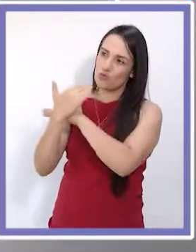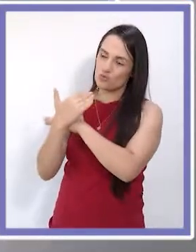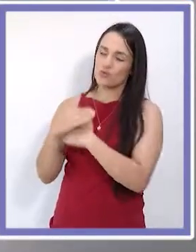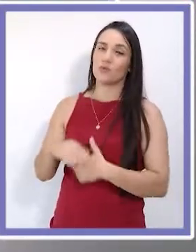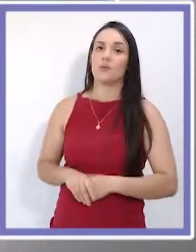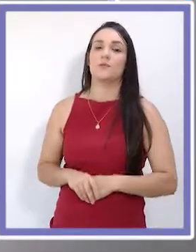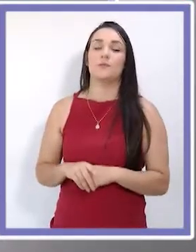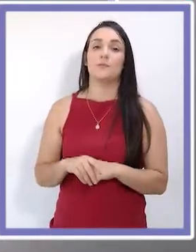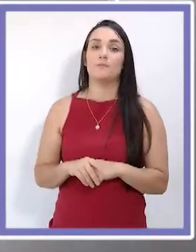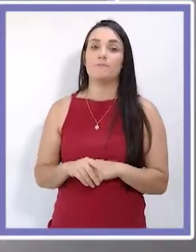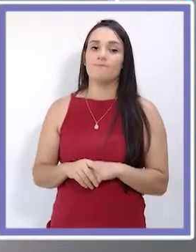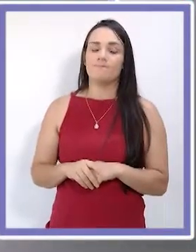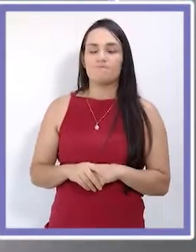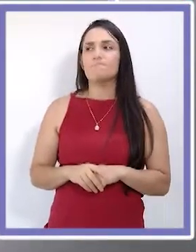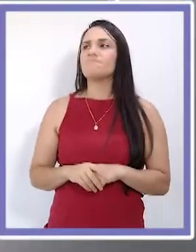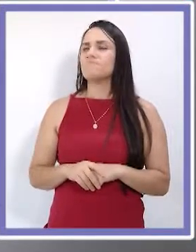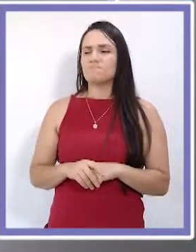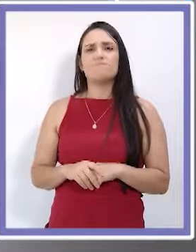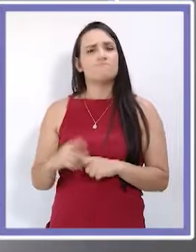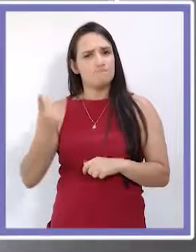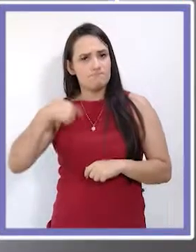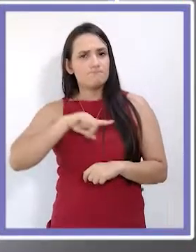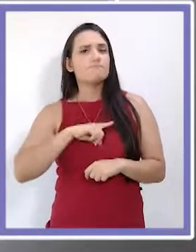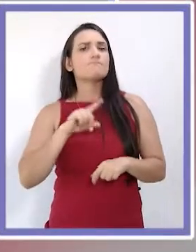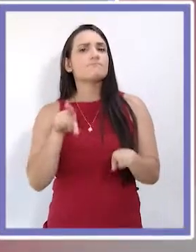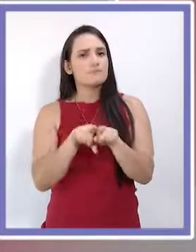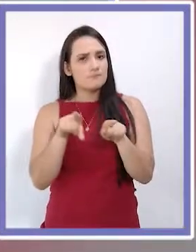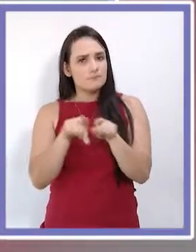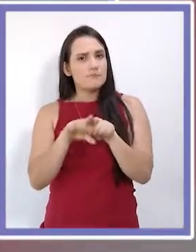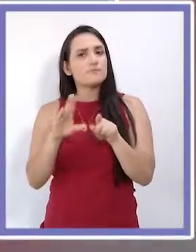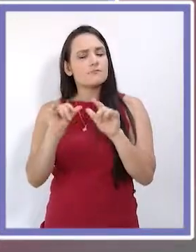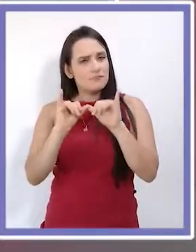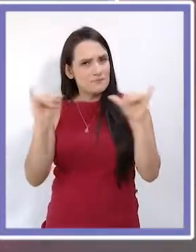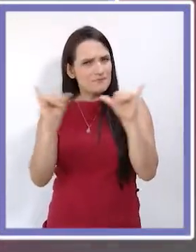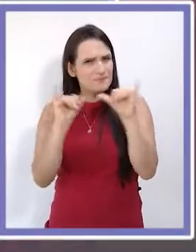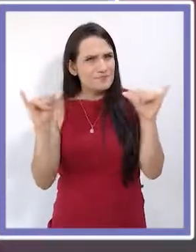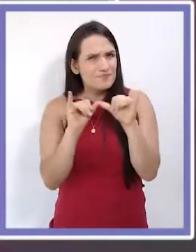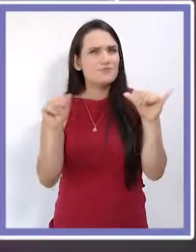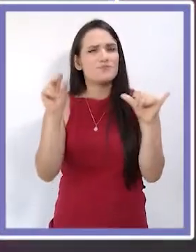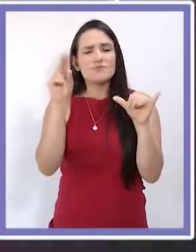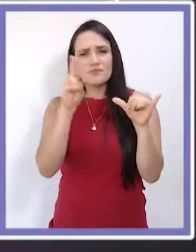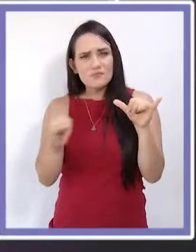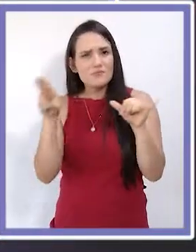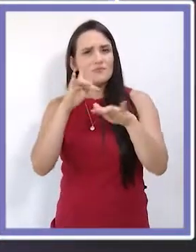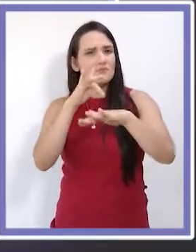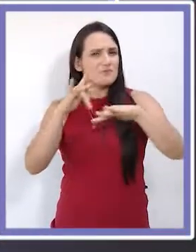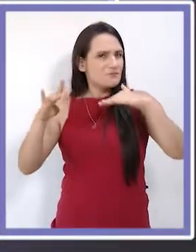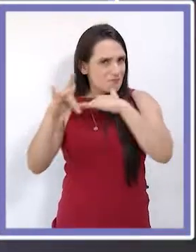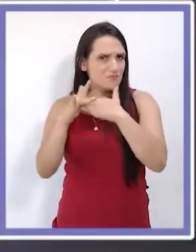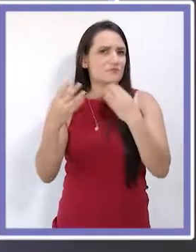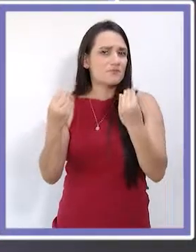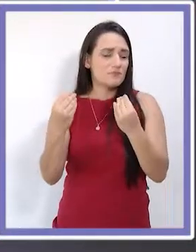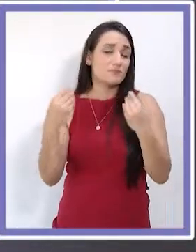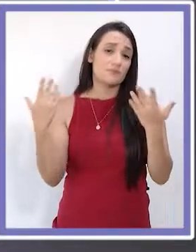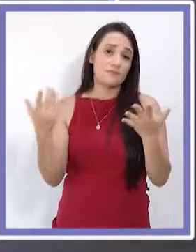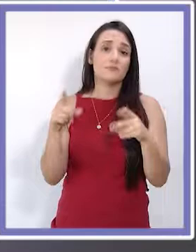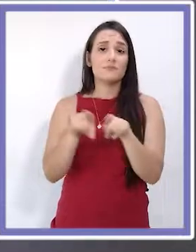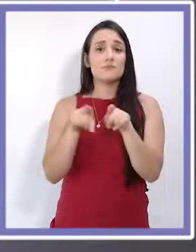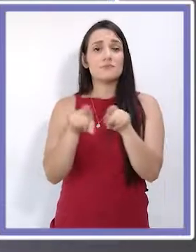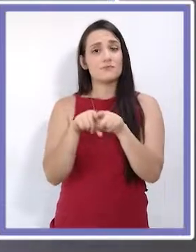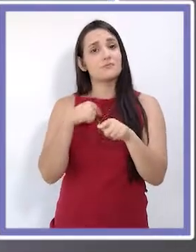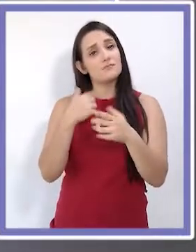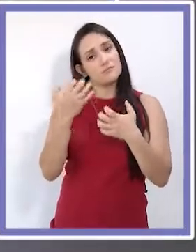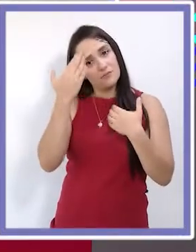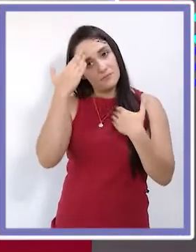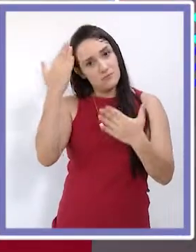gente também tem feito, assim, divulgações, e isso hoje na rede social é extremamente importante, né?